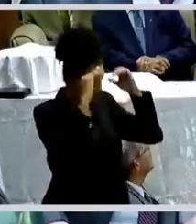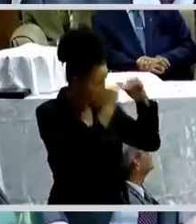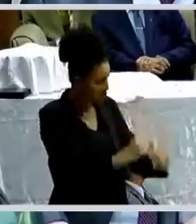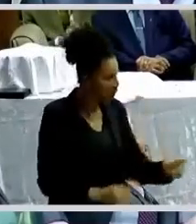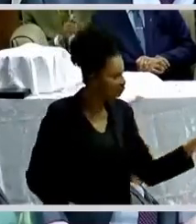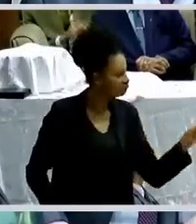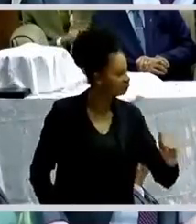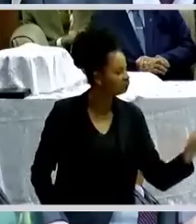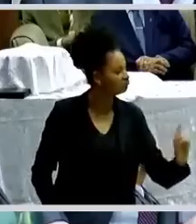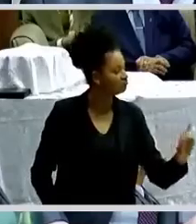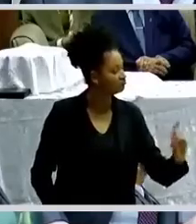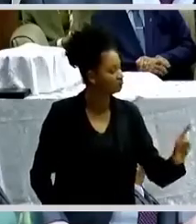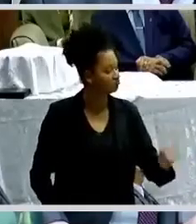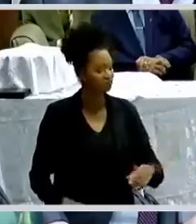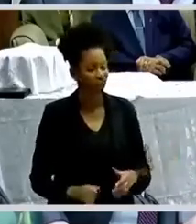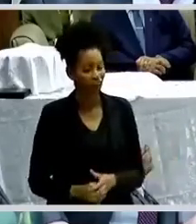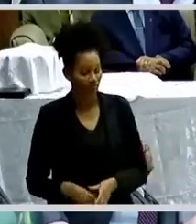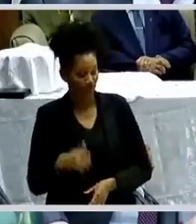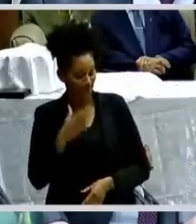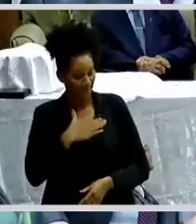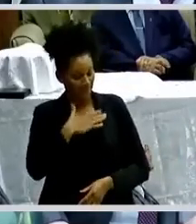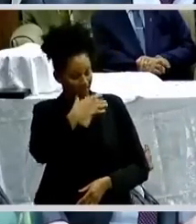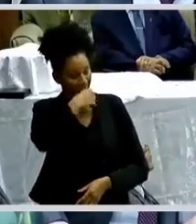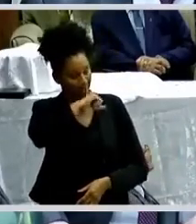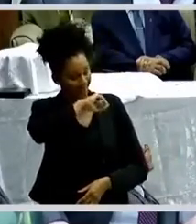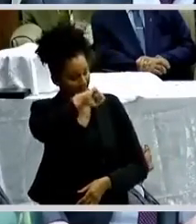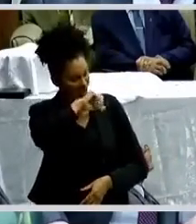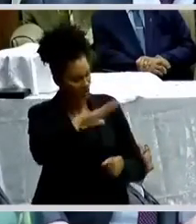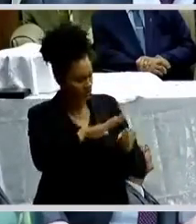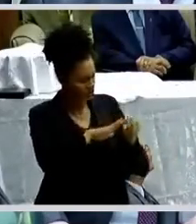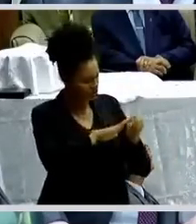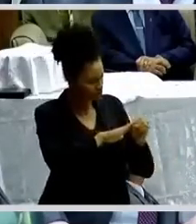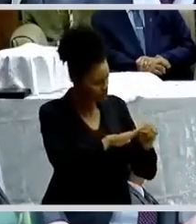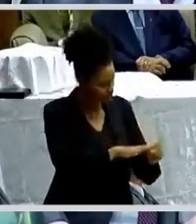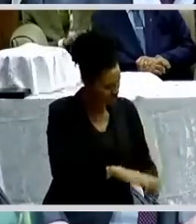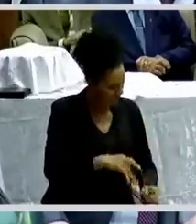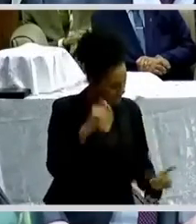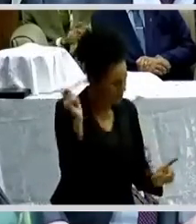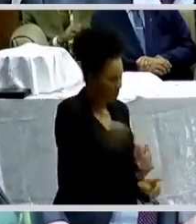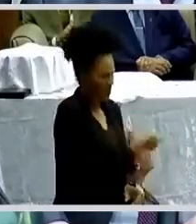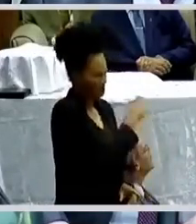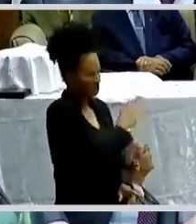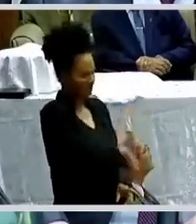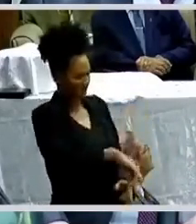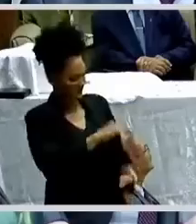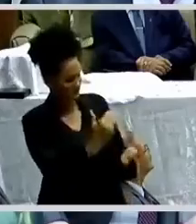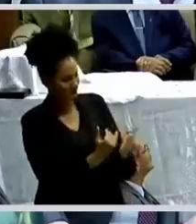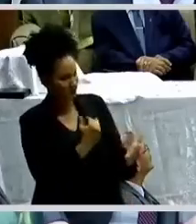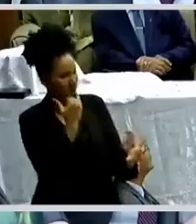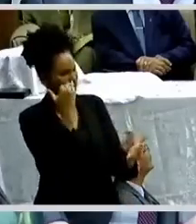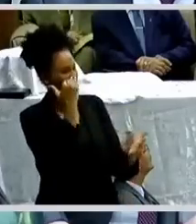vocês. Se o meu pai oprimia vocês com chicote, eu vou ser mais duro